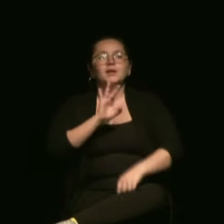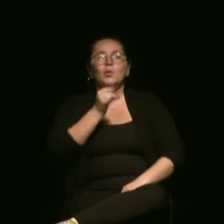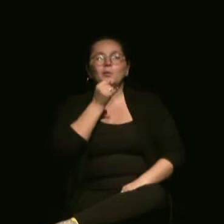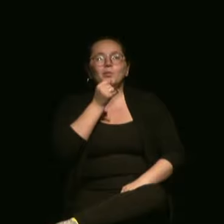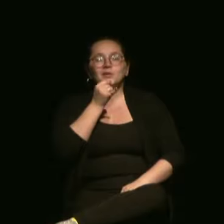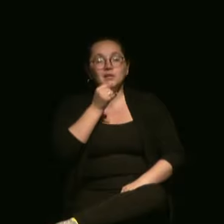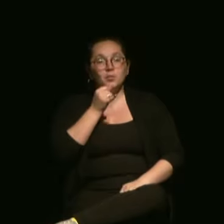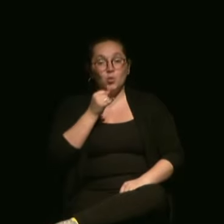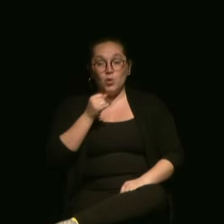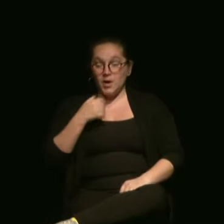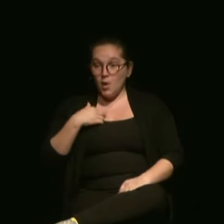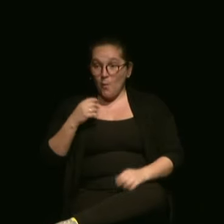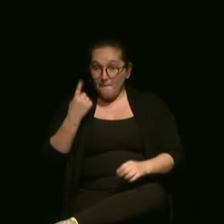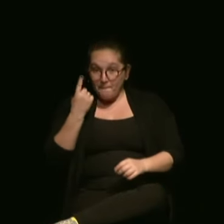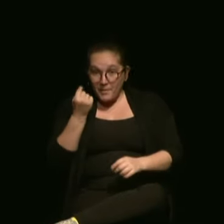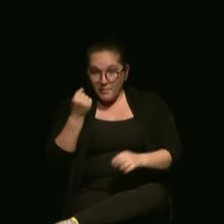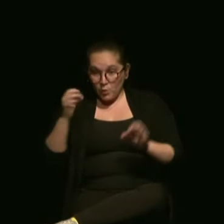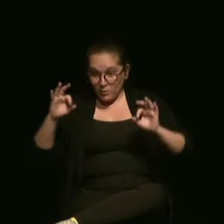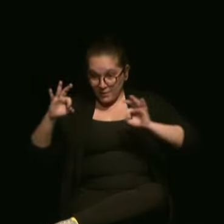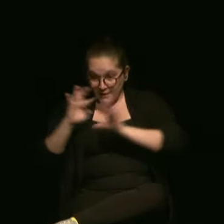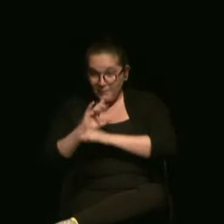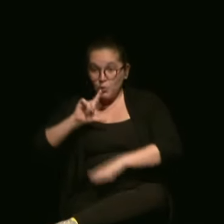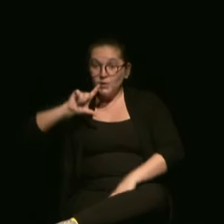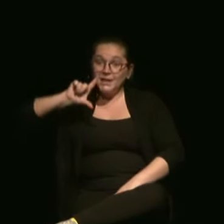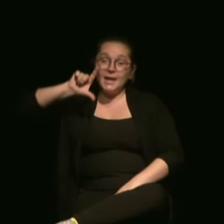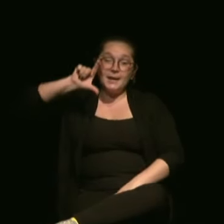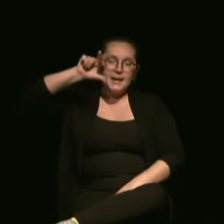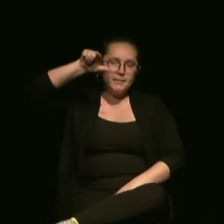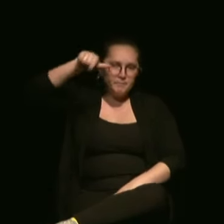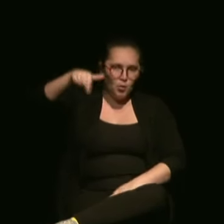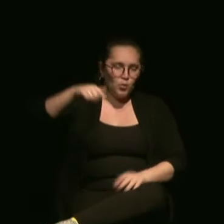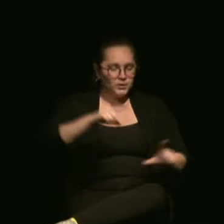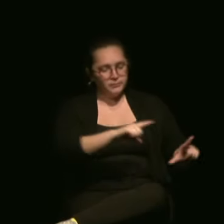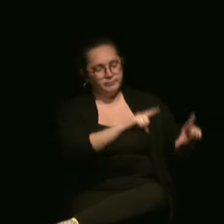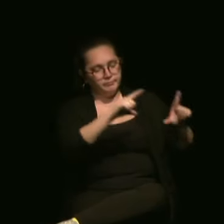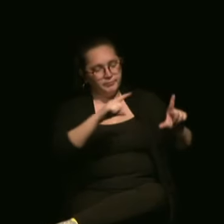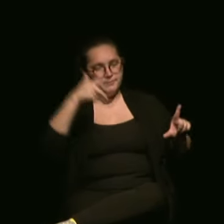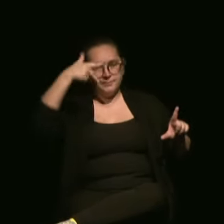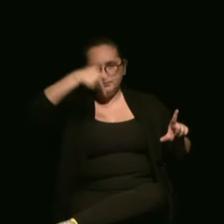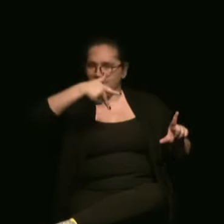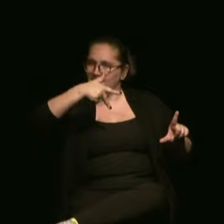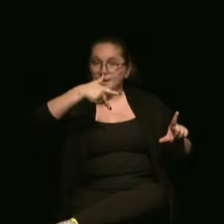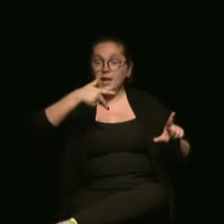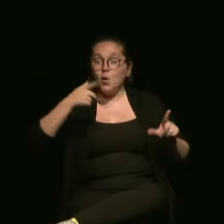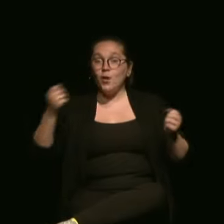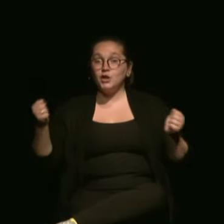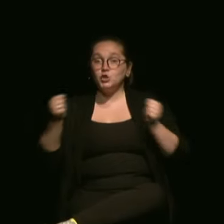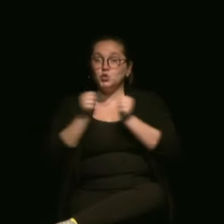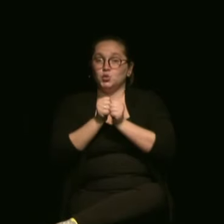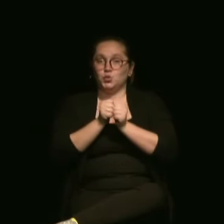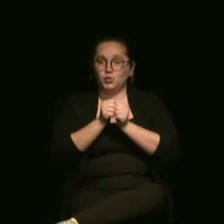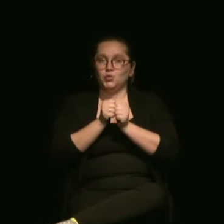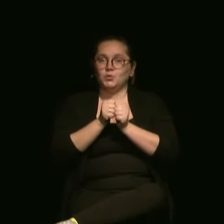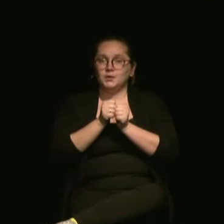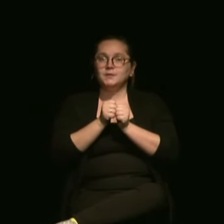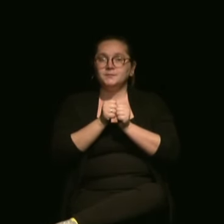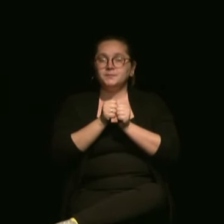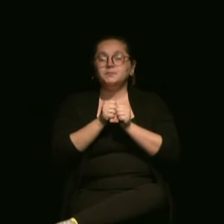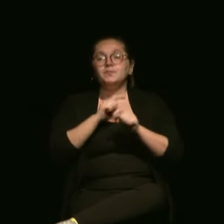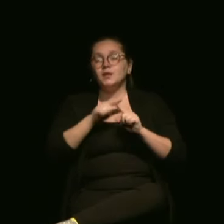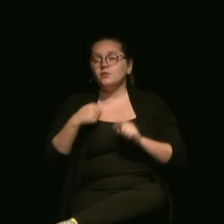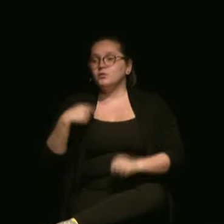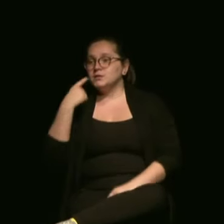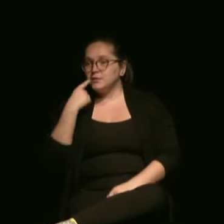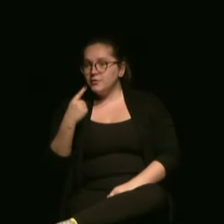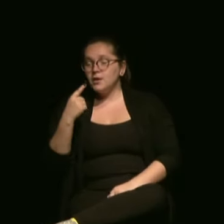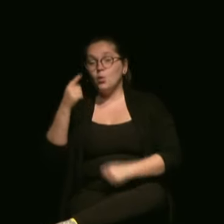tempo fora do tempo da filmagem, portanto, ahistórico em relação à filmagem. Ele existe e o